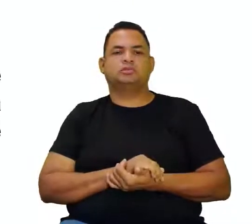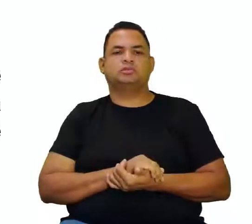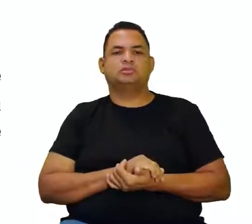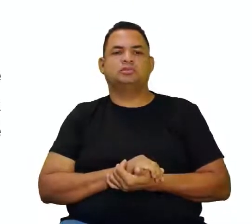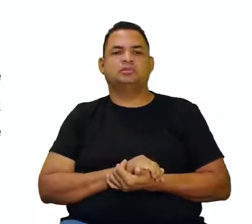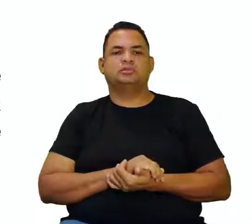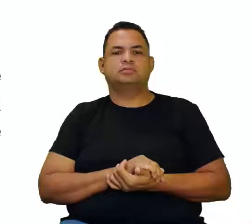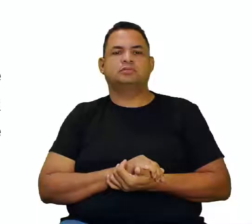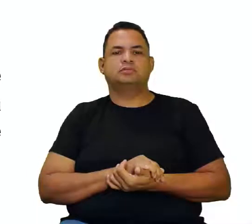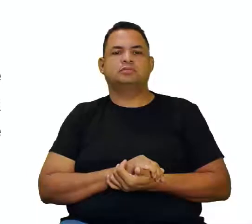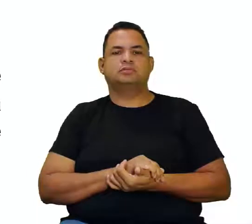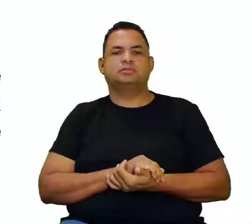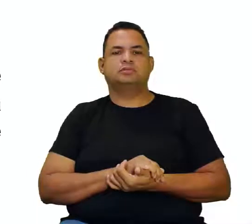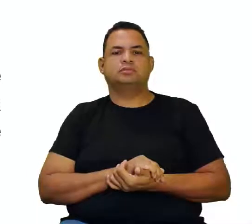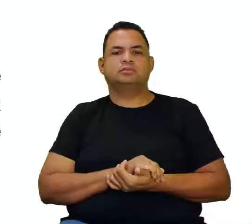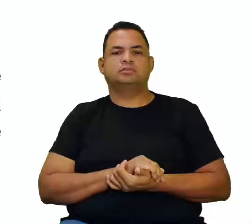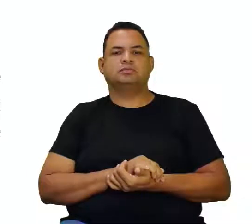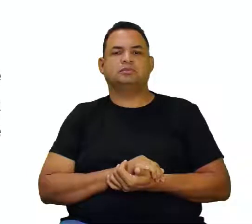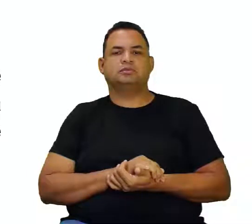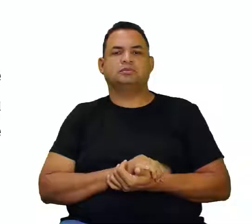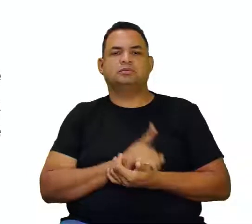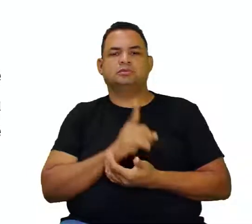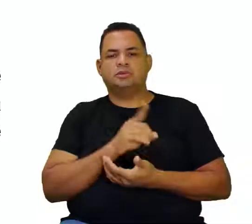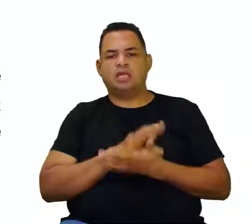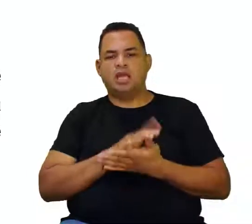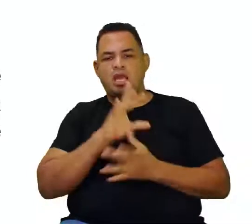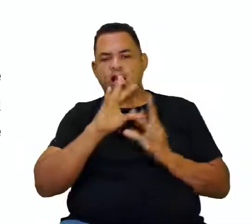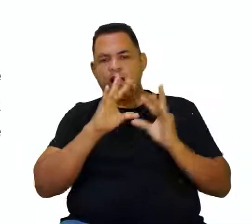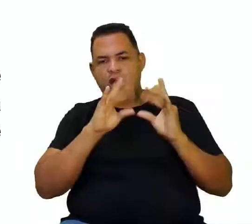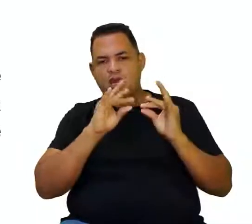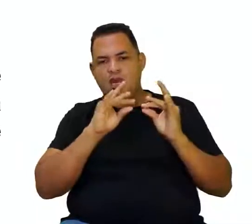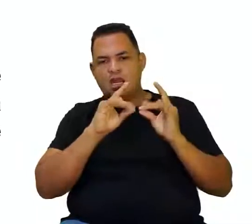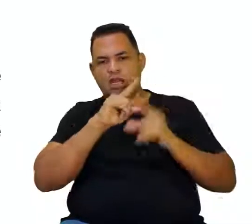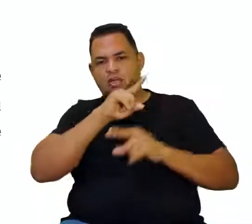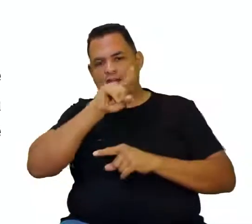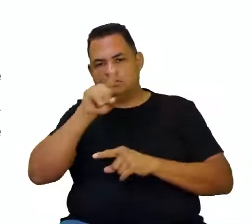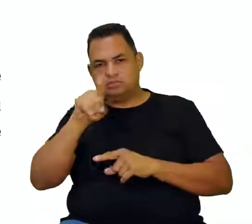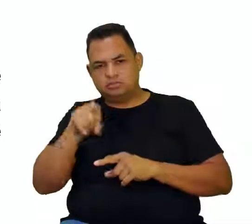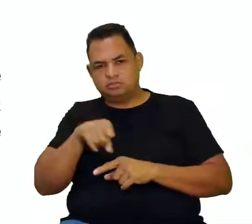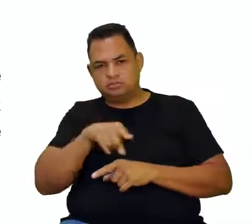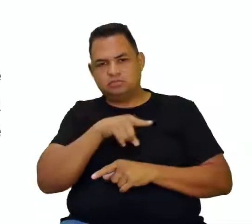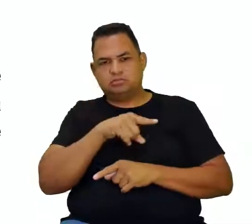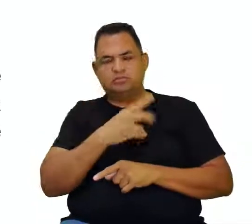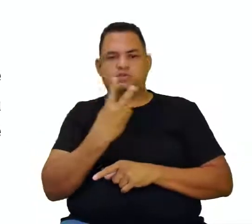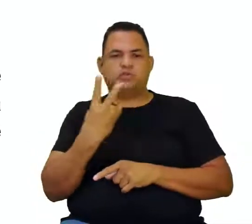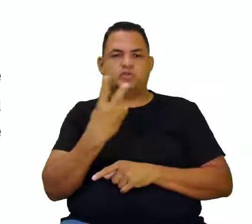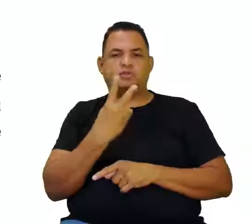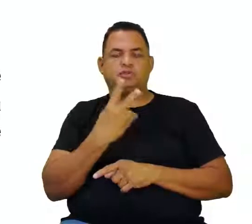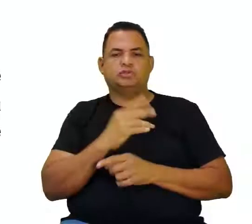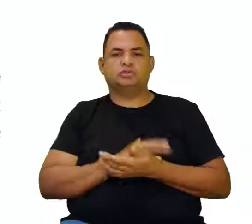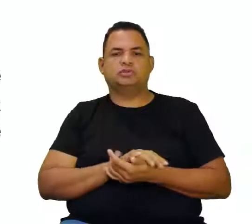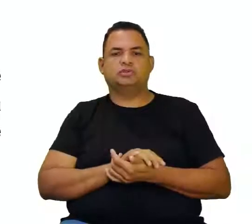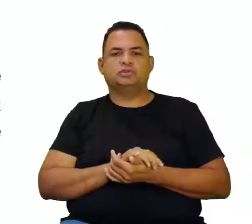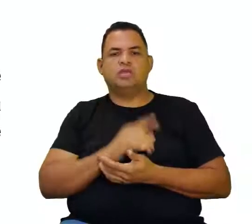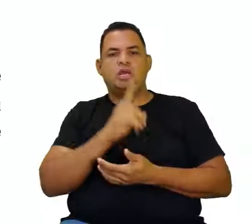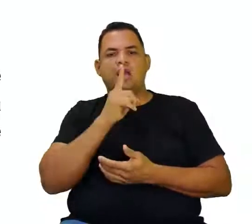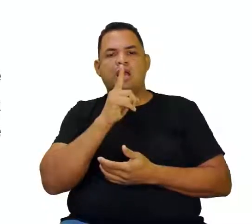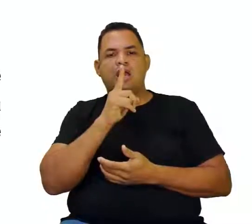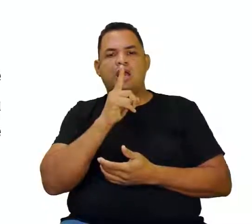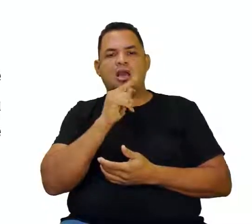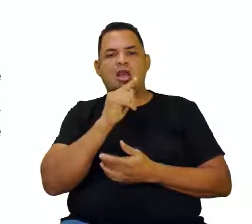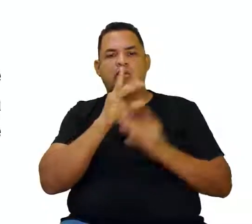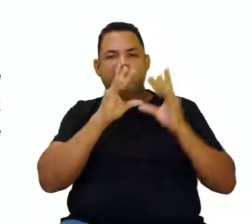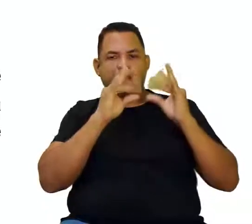1. Vindo da líquida para o vapor no sentido inverso, nós temos o processo 2. Da água